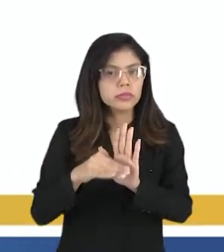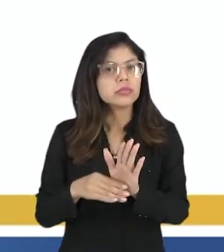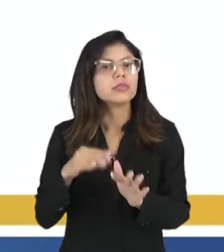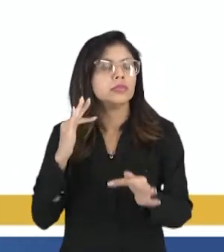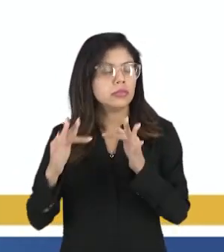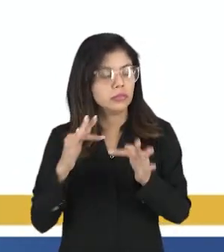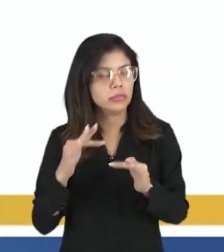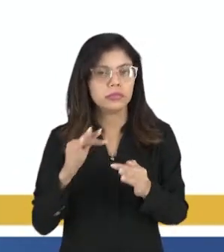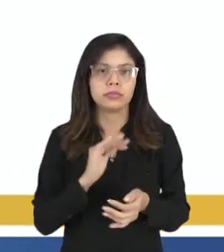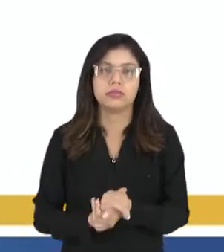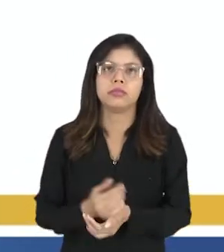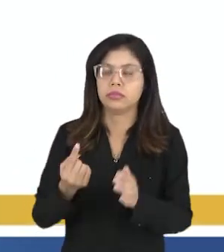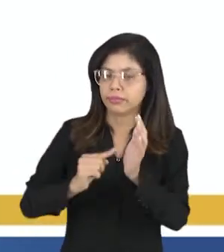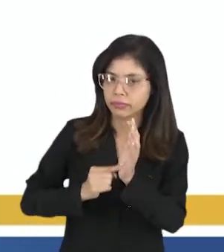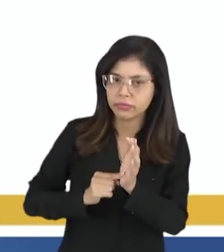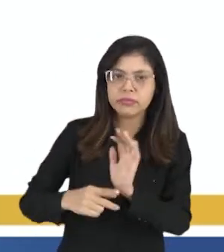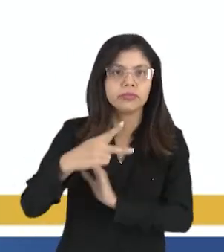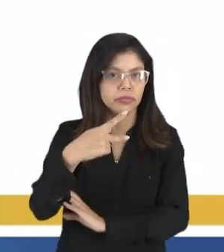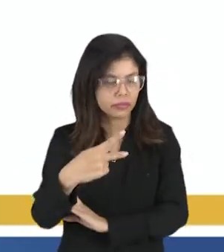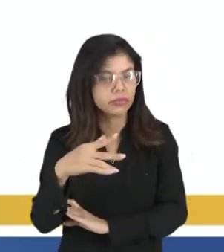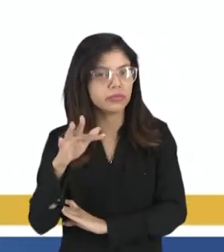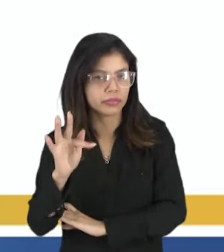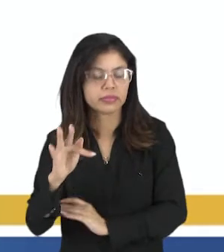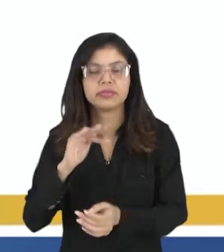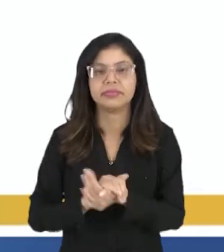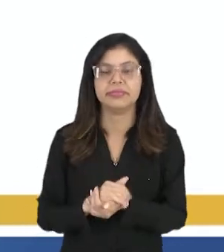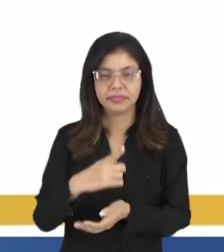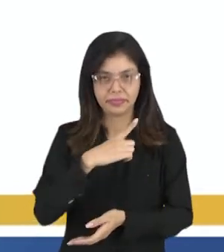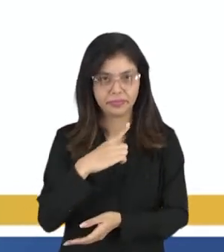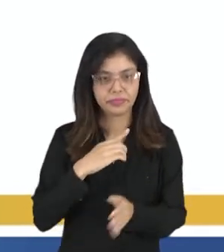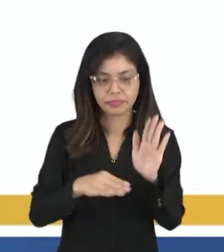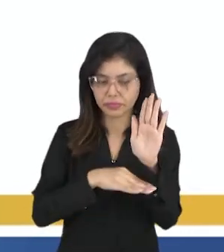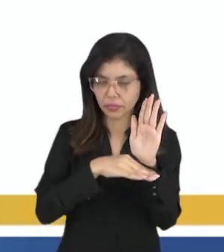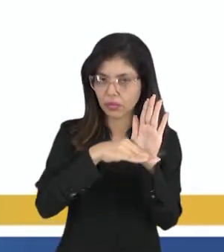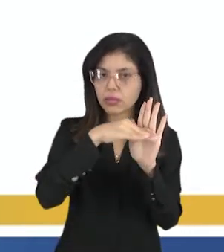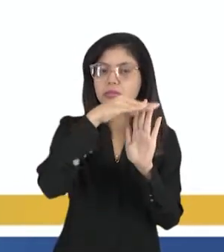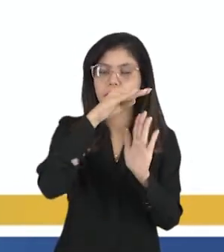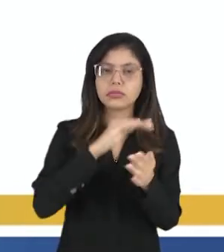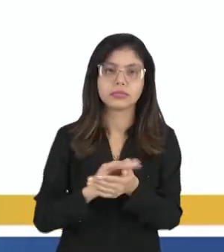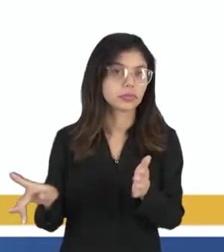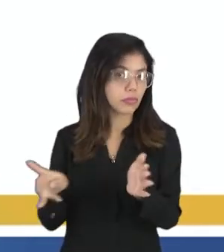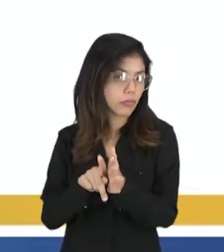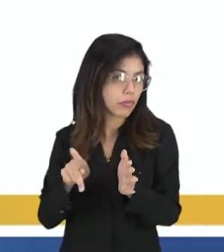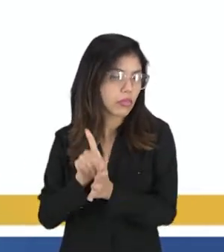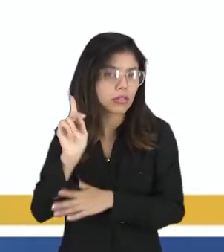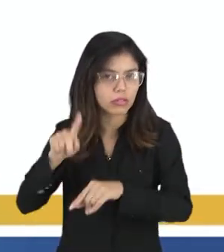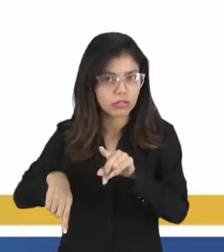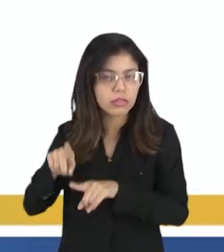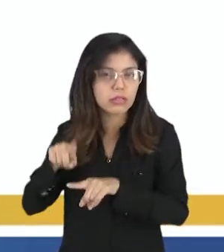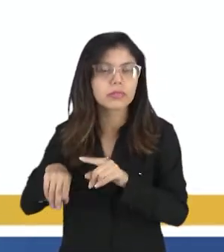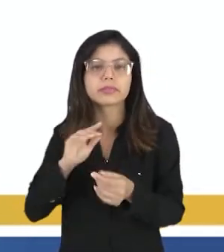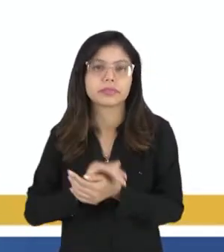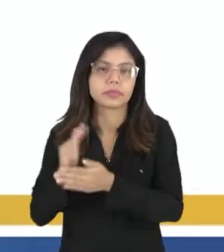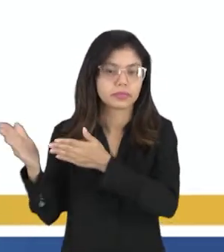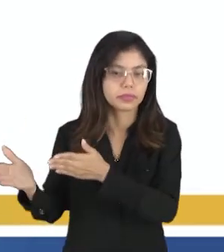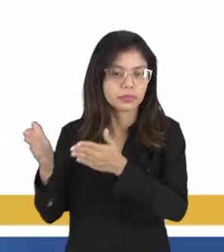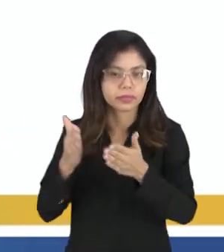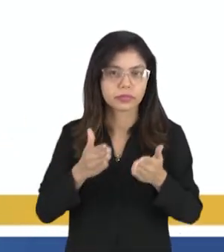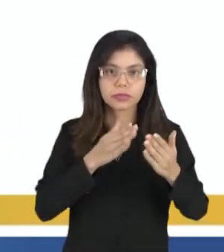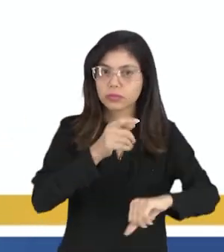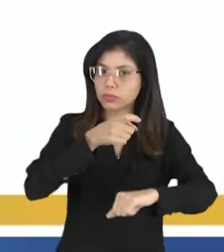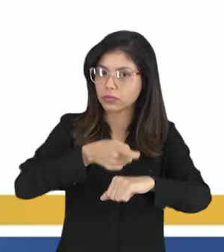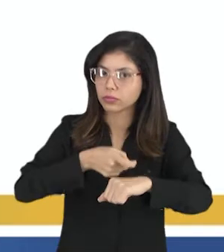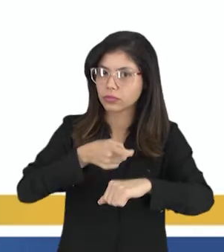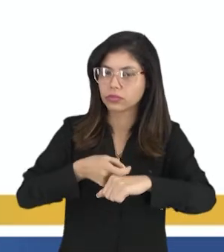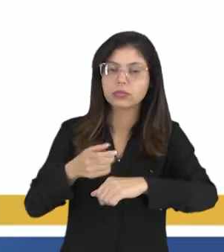elas são? O ponto de fusão, ele corresponde à temperatura exata em que o material vai passar do